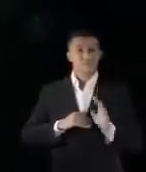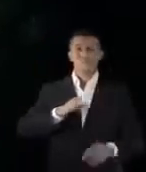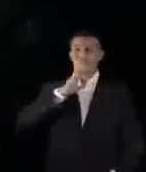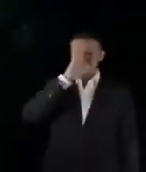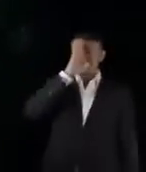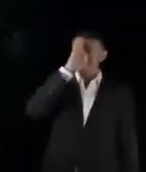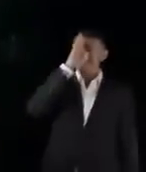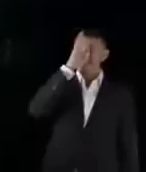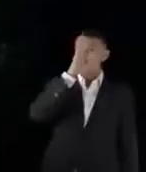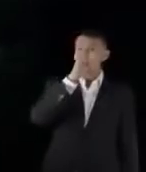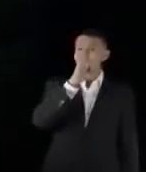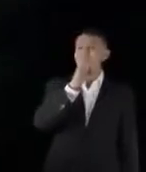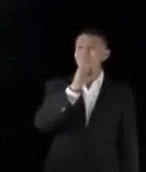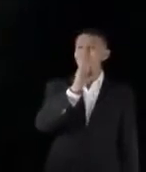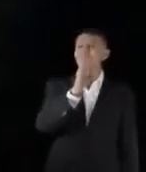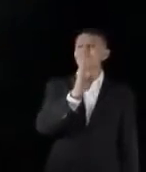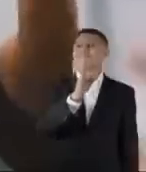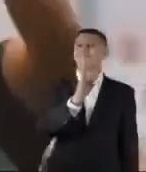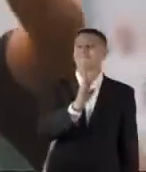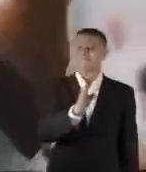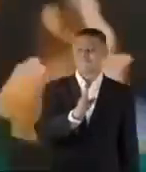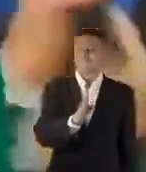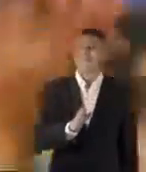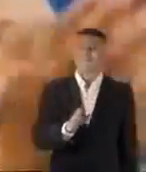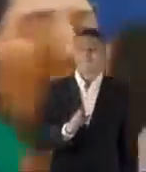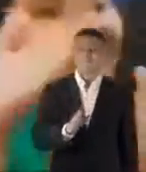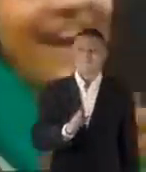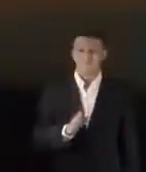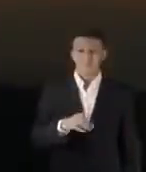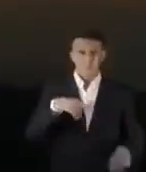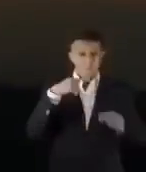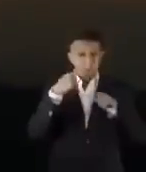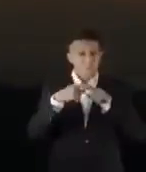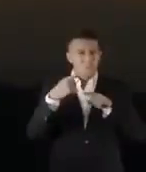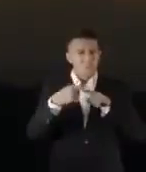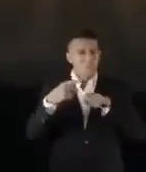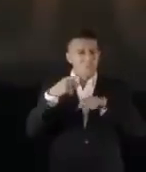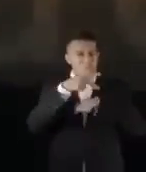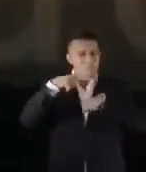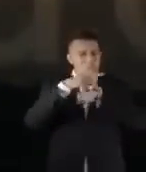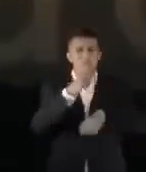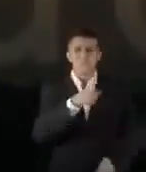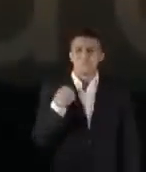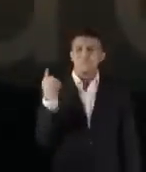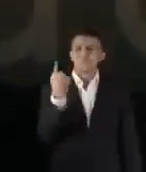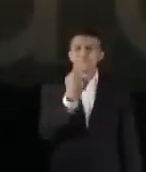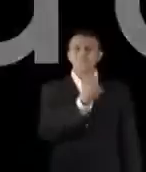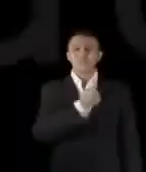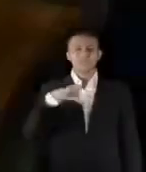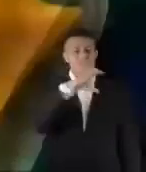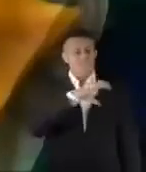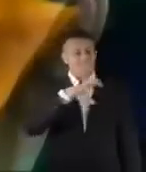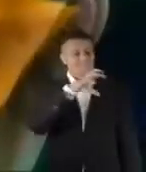nosso Brasil acima de tudo. Porque a nossa nação,